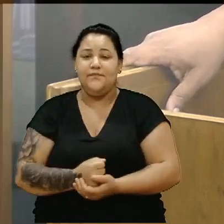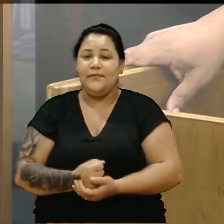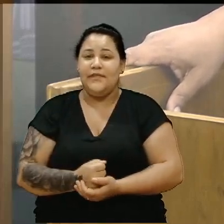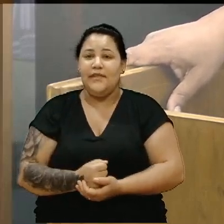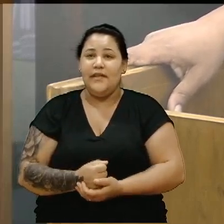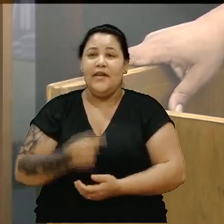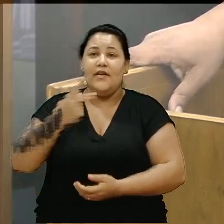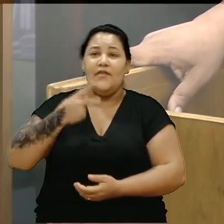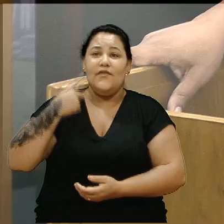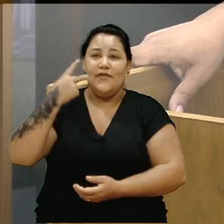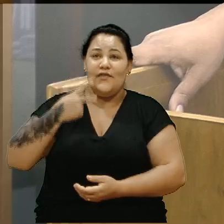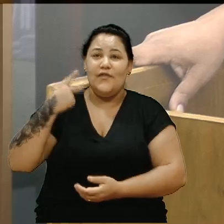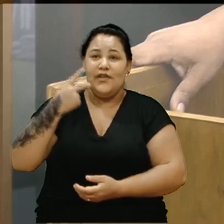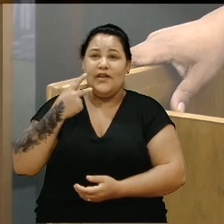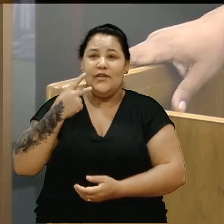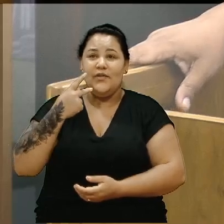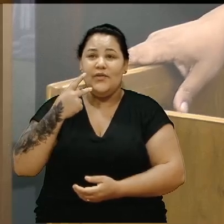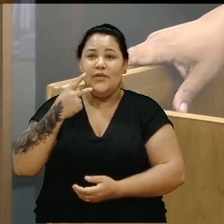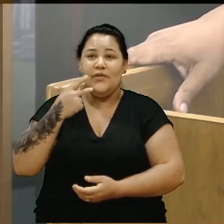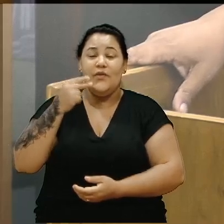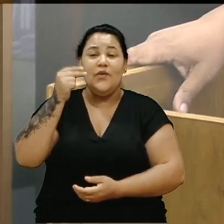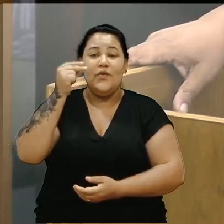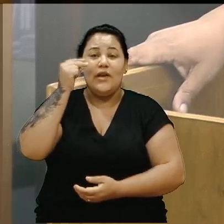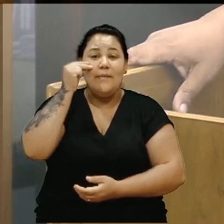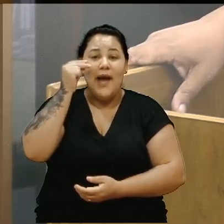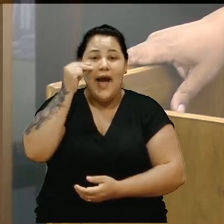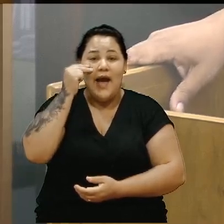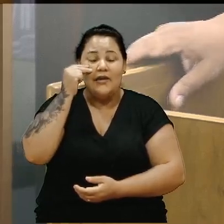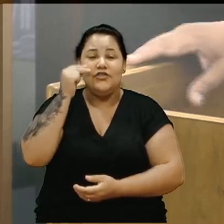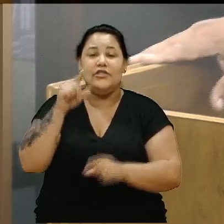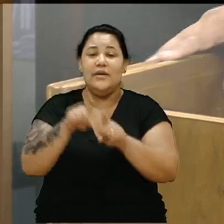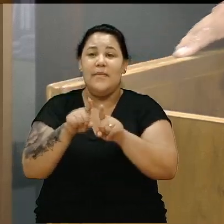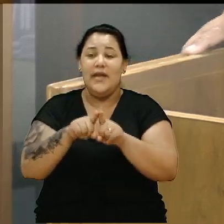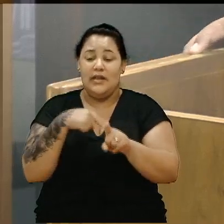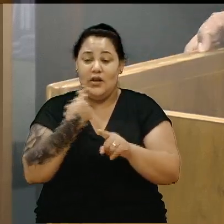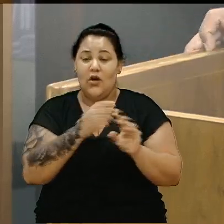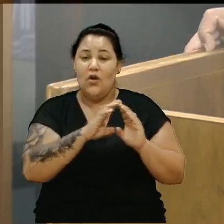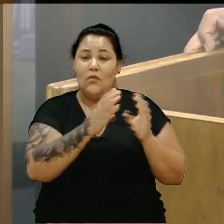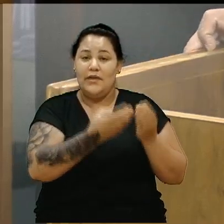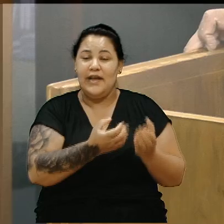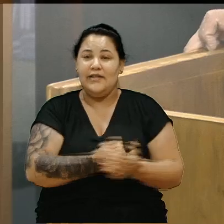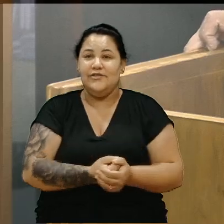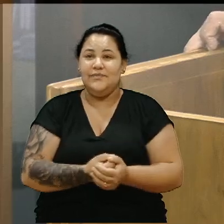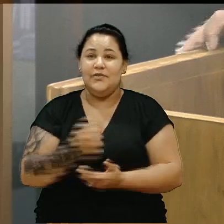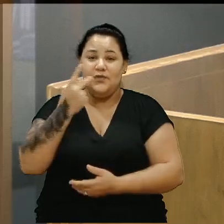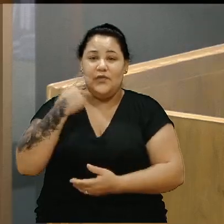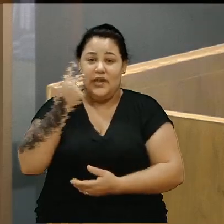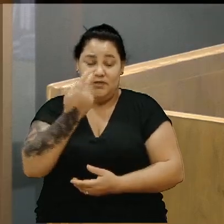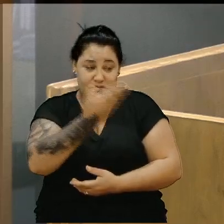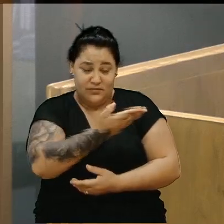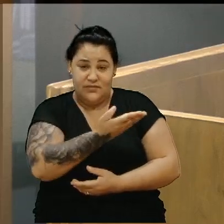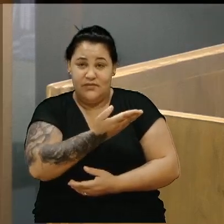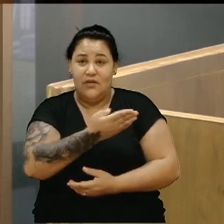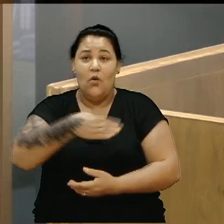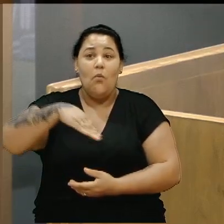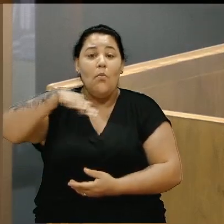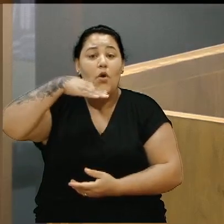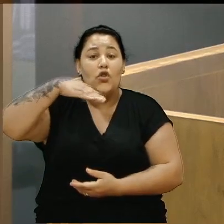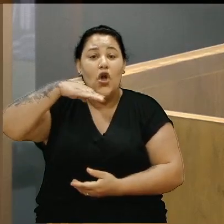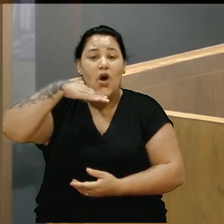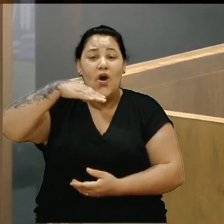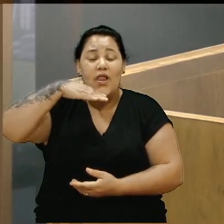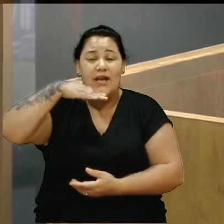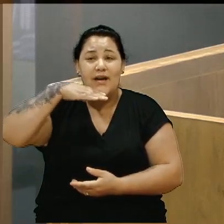Libardi, que é lá da nossa comunidade, o vereador, na época o vereador Bortola, que era do